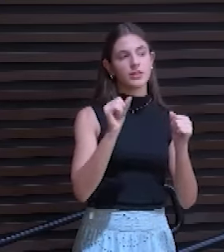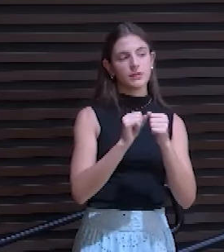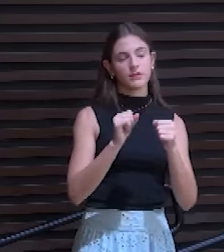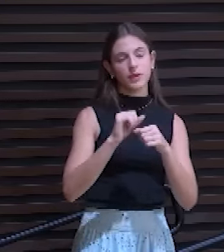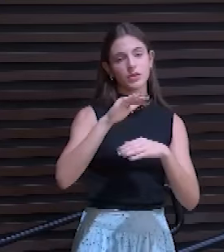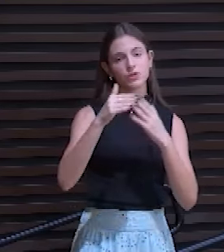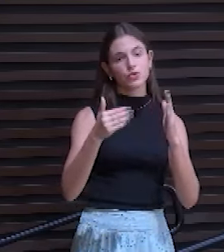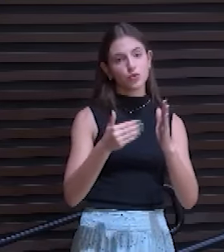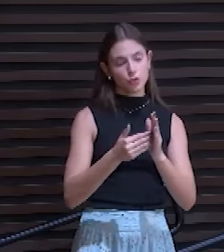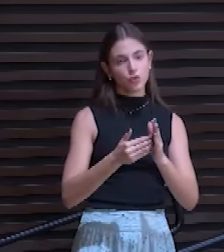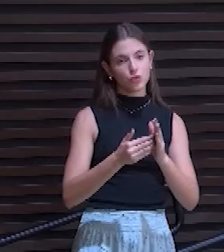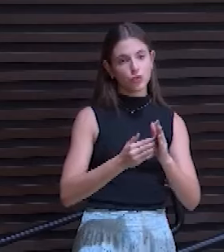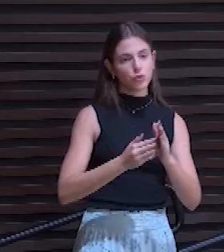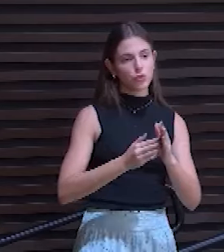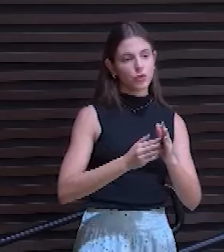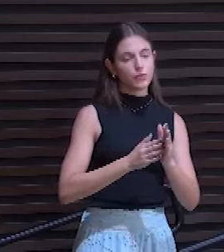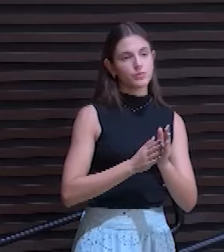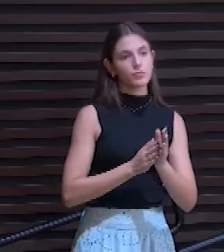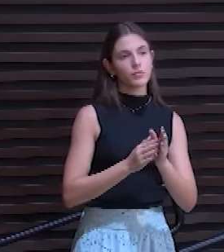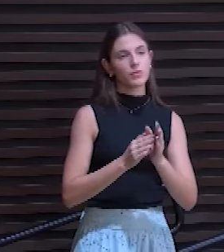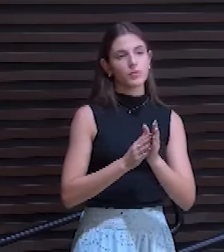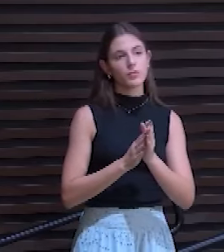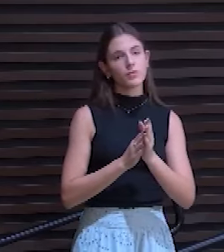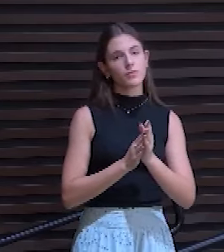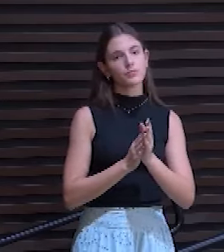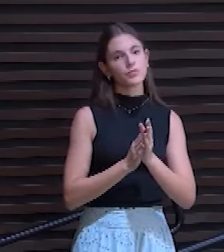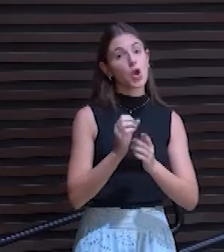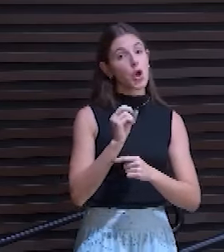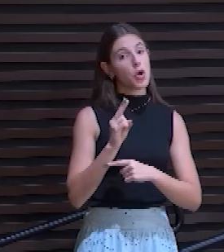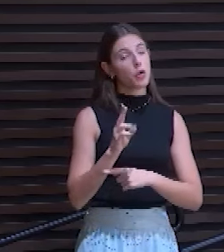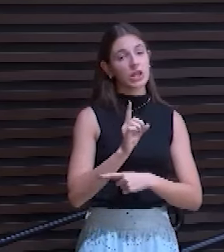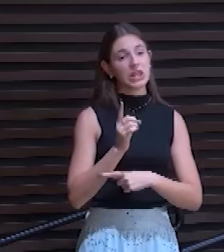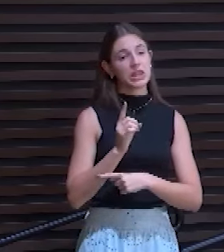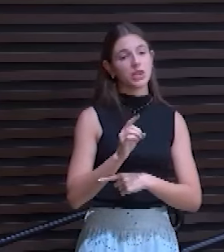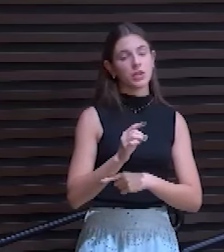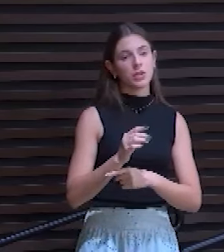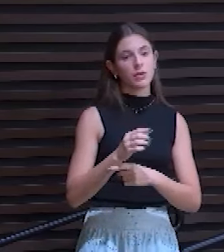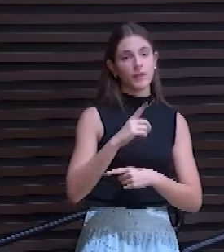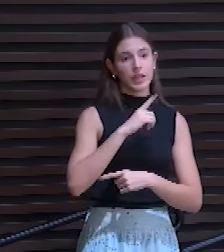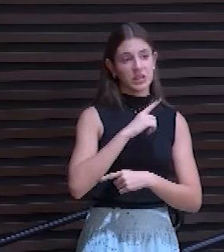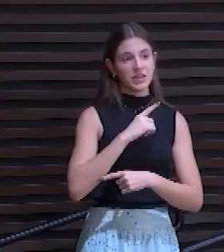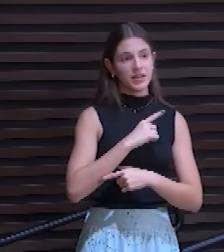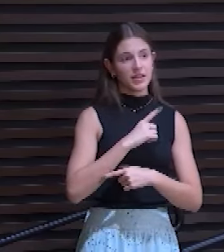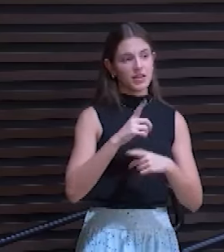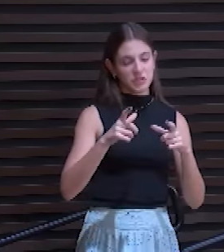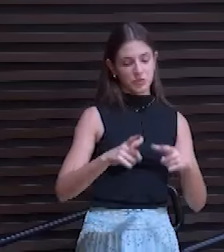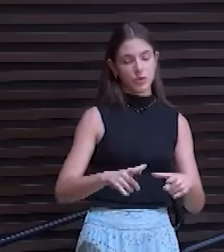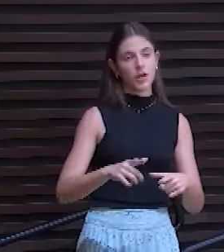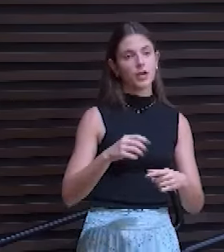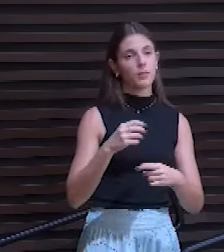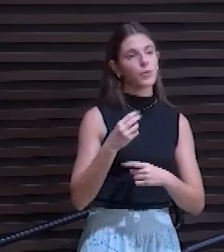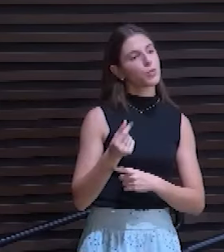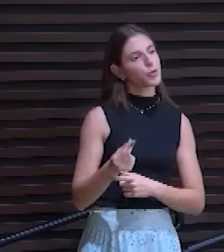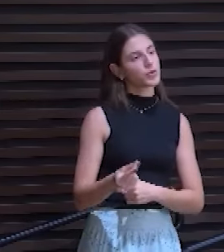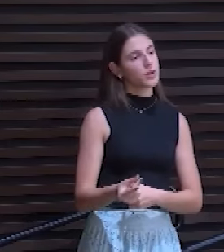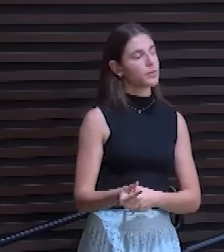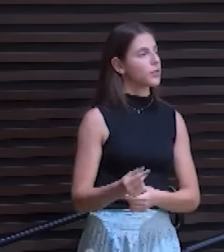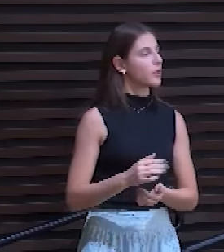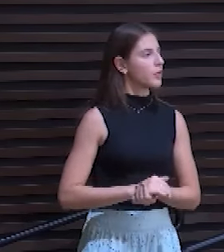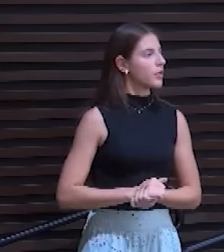embaixador, ou não ocupará a sua posição por muito tempo. Ah, se o embaixador, se ele não